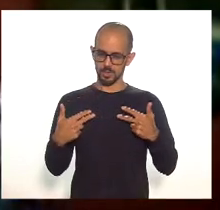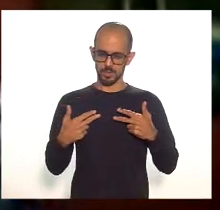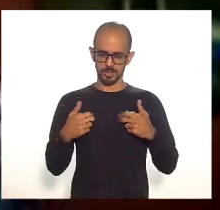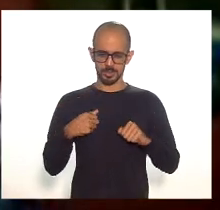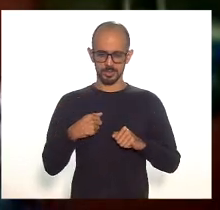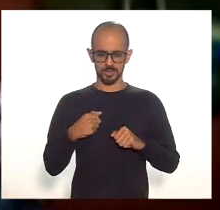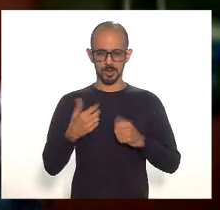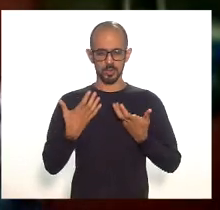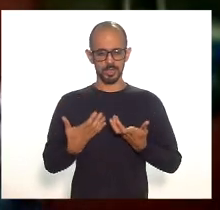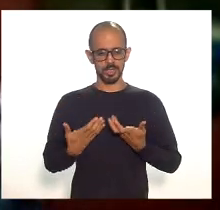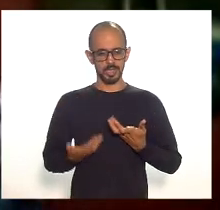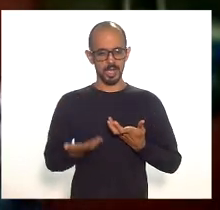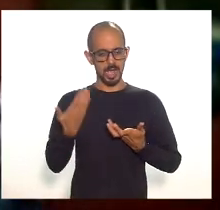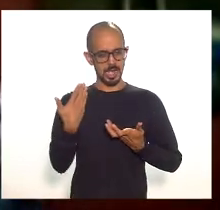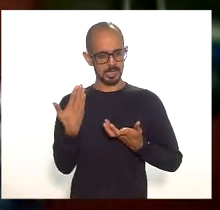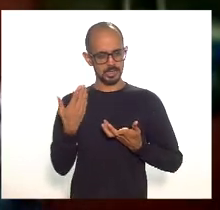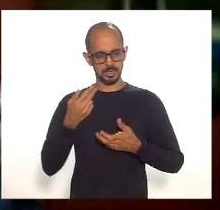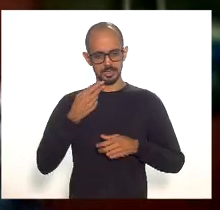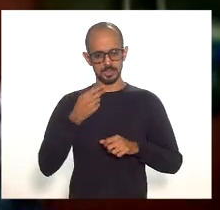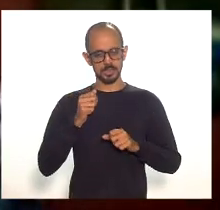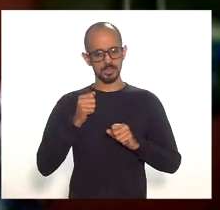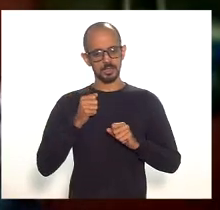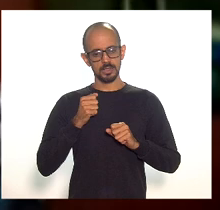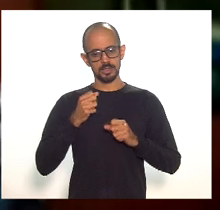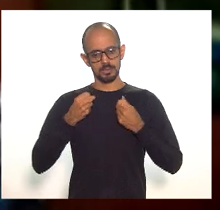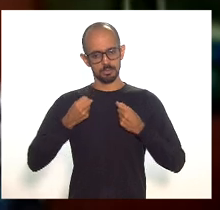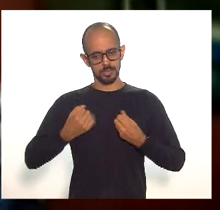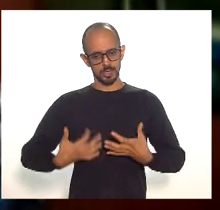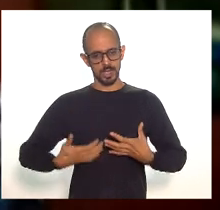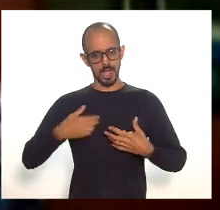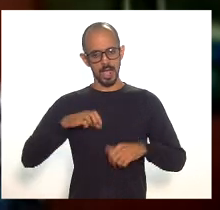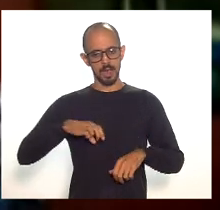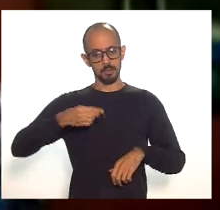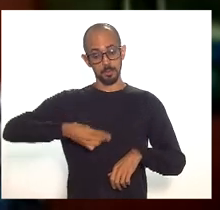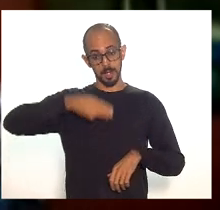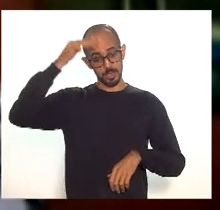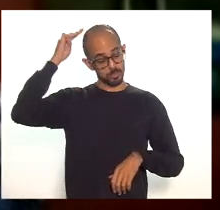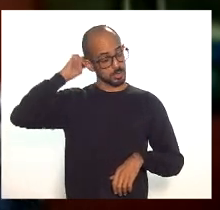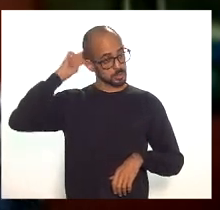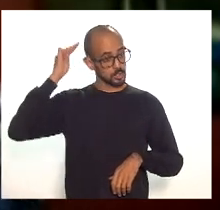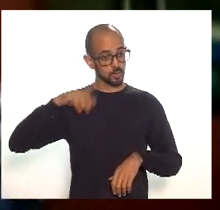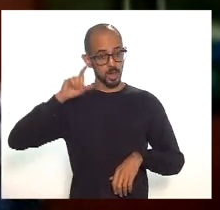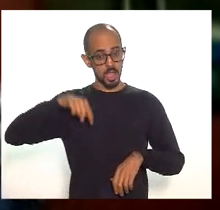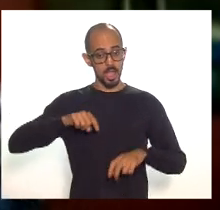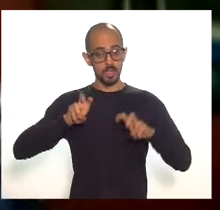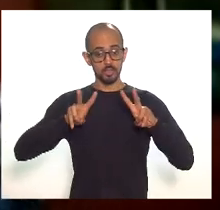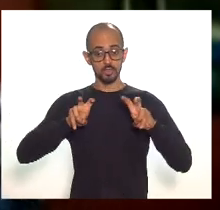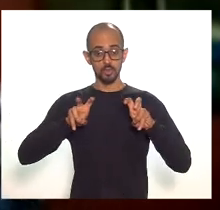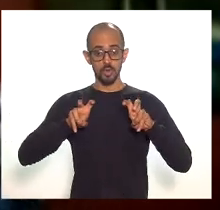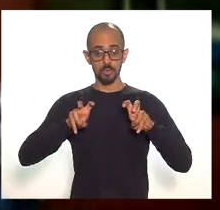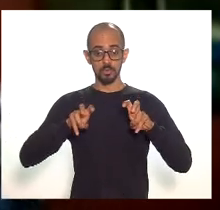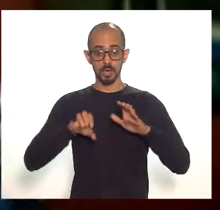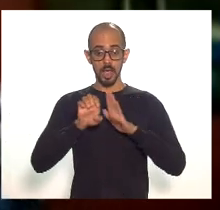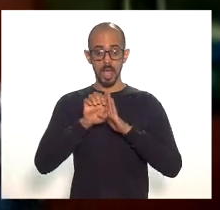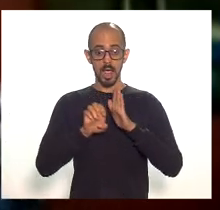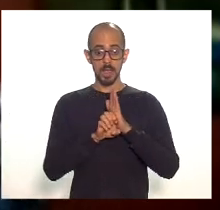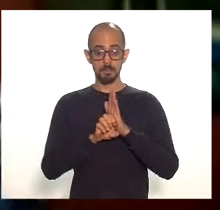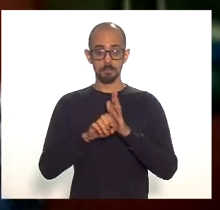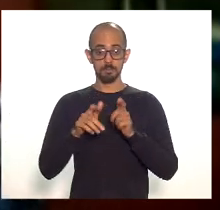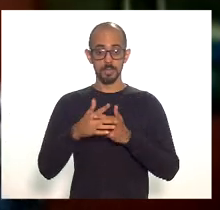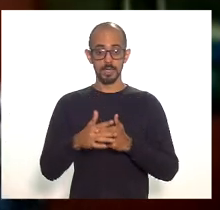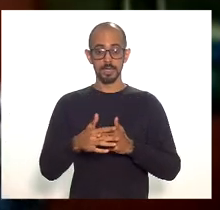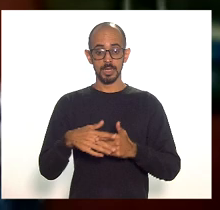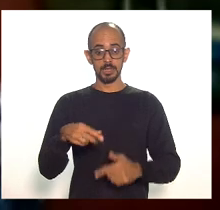a discussão do projeto, fazer uma ponderação ao deputado Márcio Pacheco, era em relação realmente à nossa emenda